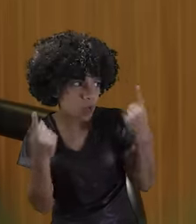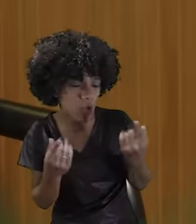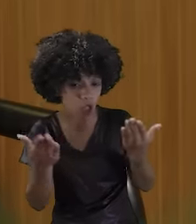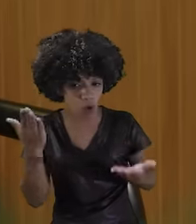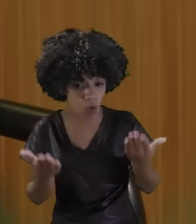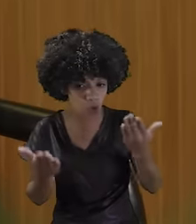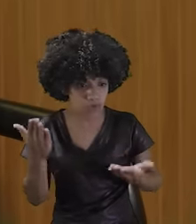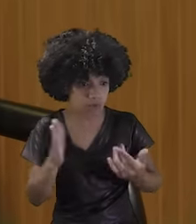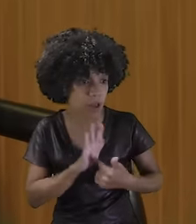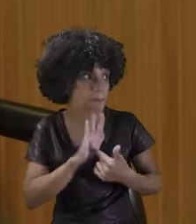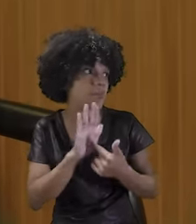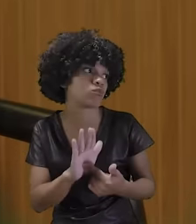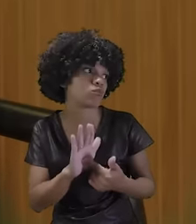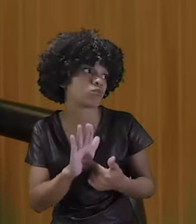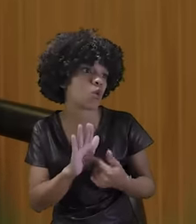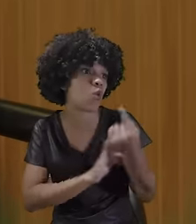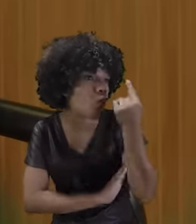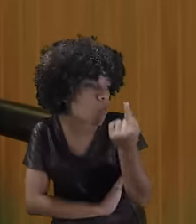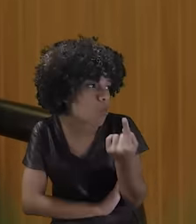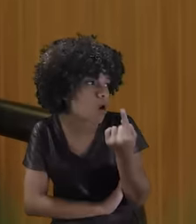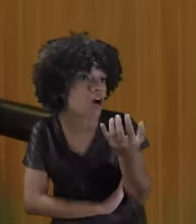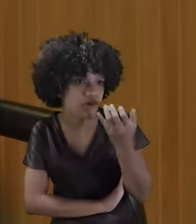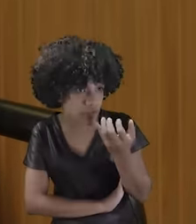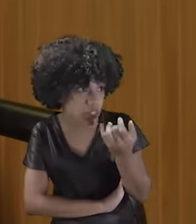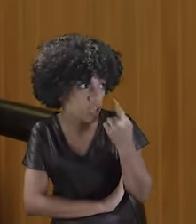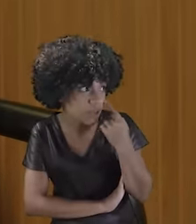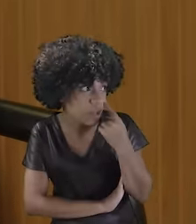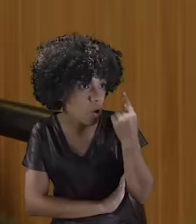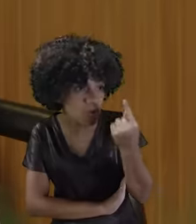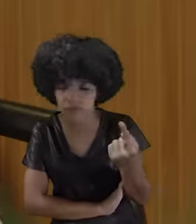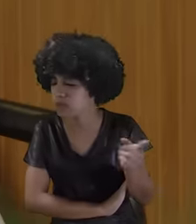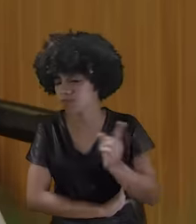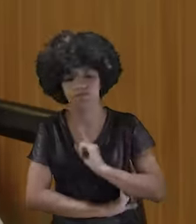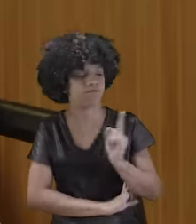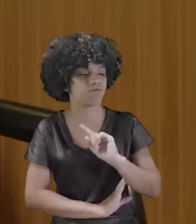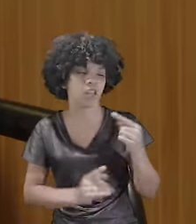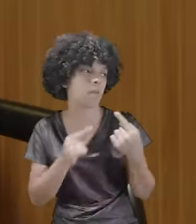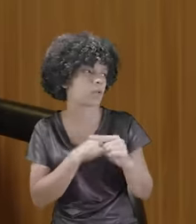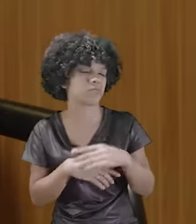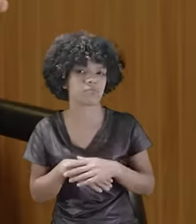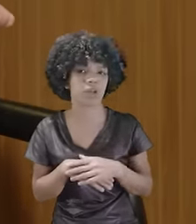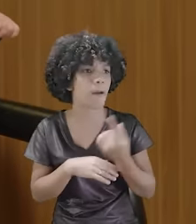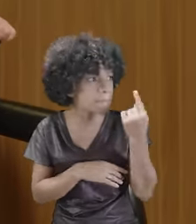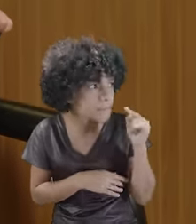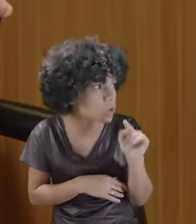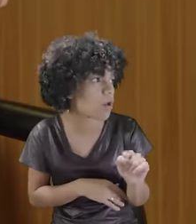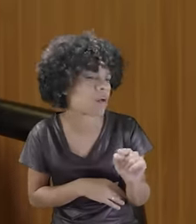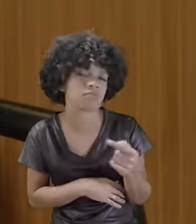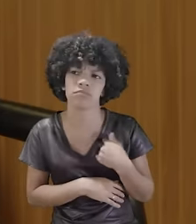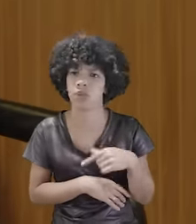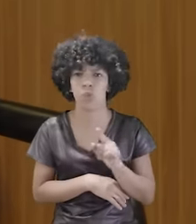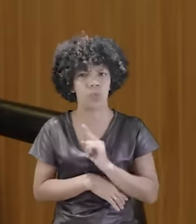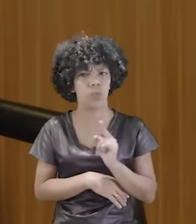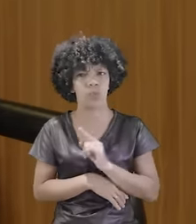colocar na balança e o almoço para você nenhuma cabelo você quer ver meu cabelo não vou mostrar para você aí ele falou meu rei eu